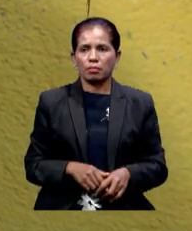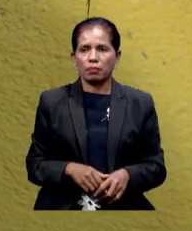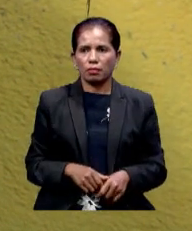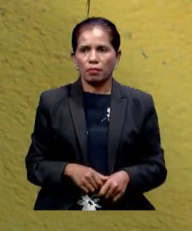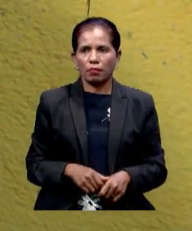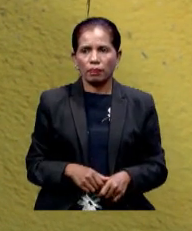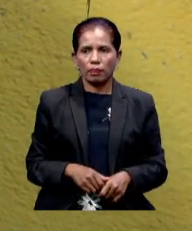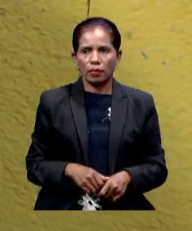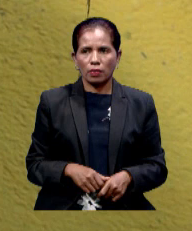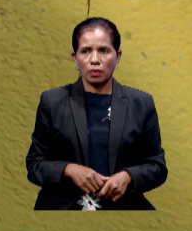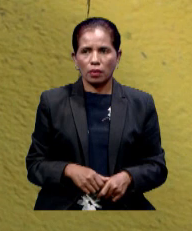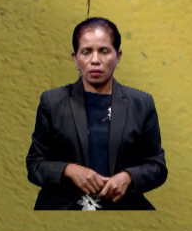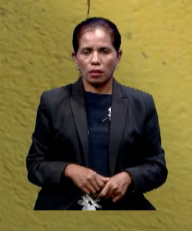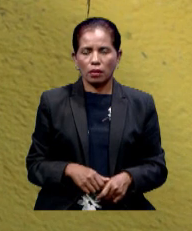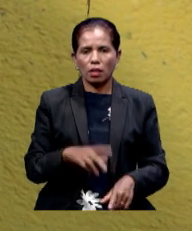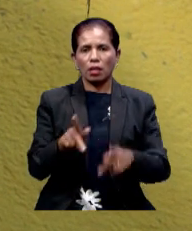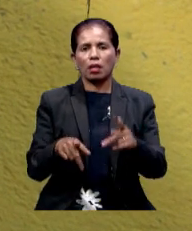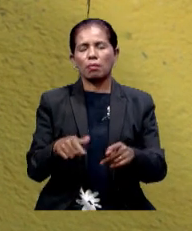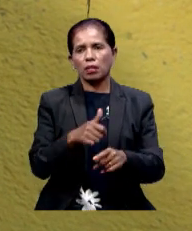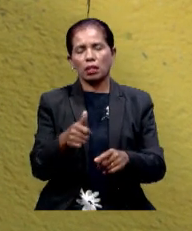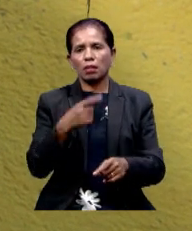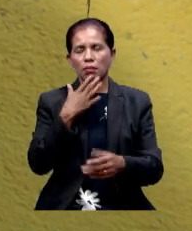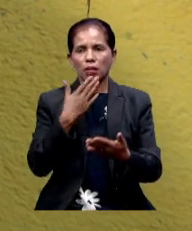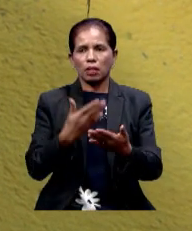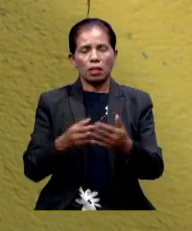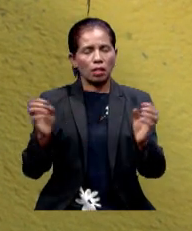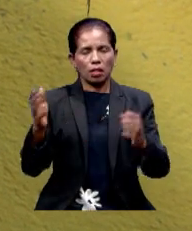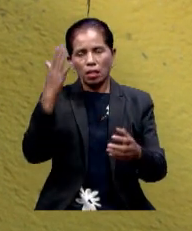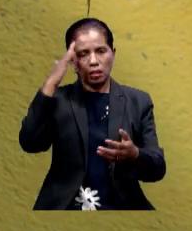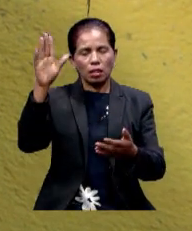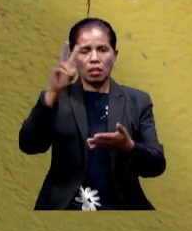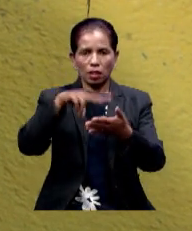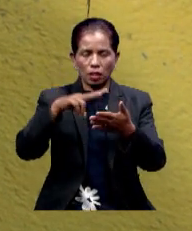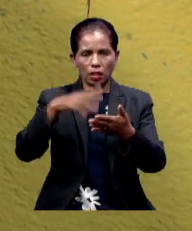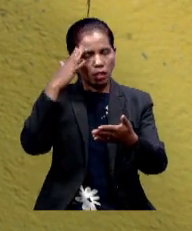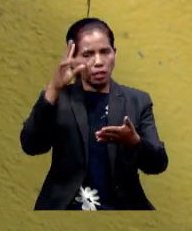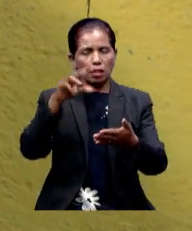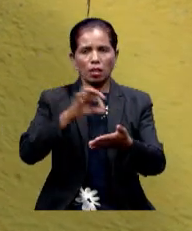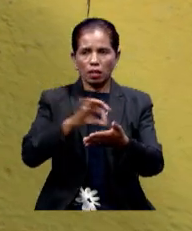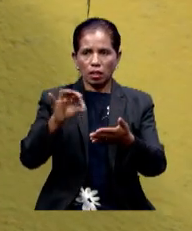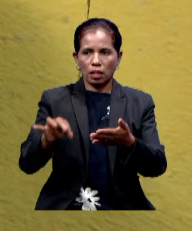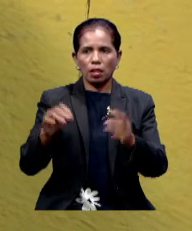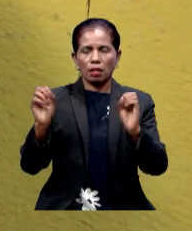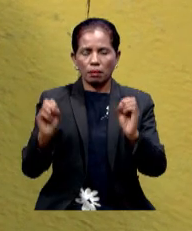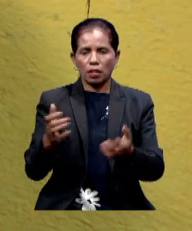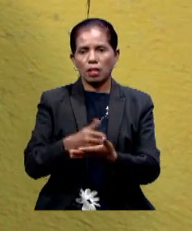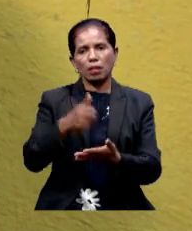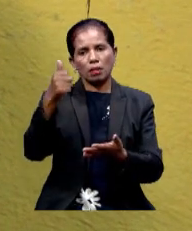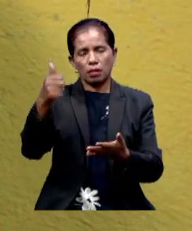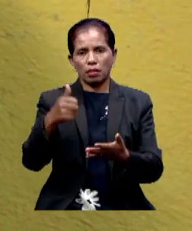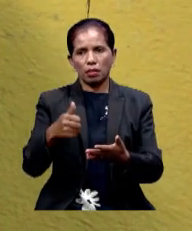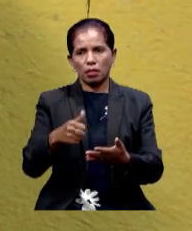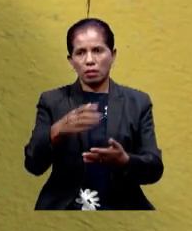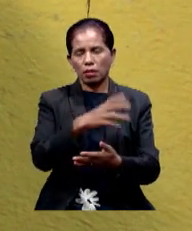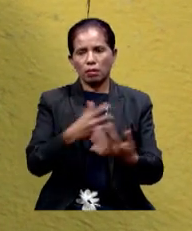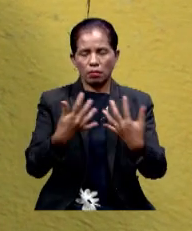ma bele anse eta dia bele en bal dia ne bela hat laten hale laten hakere ko dalu manse de bela kote stamba makina kuri